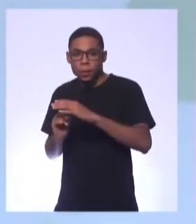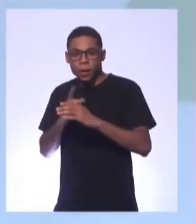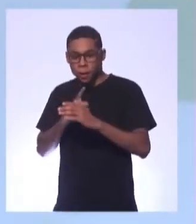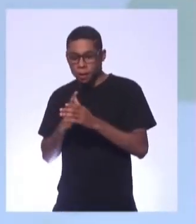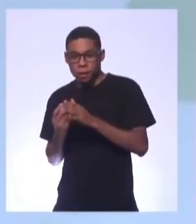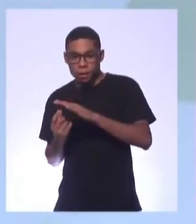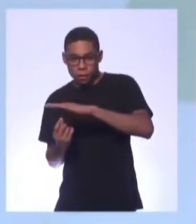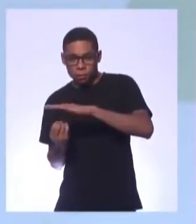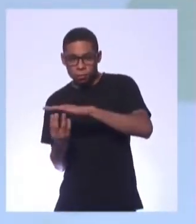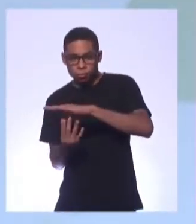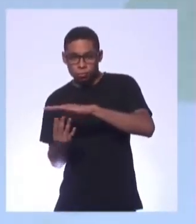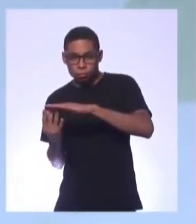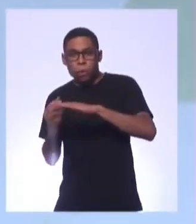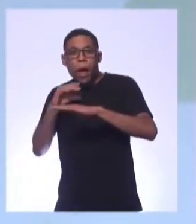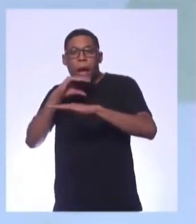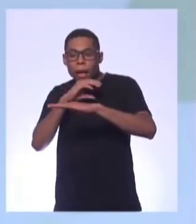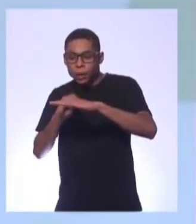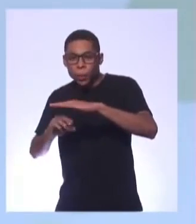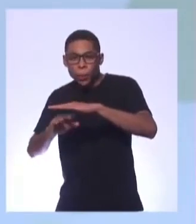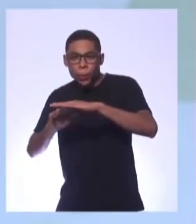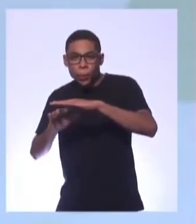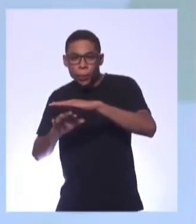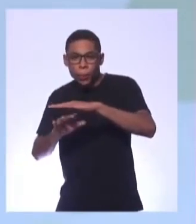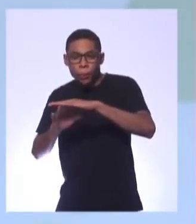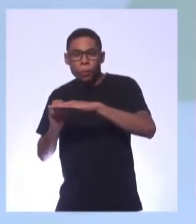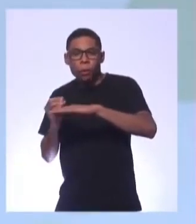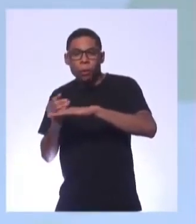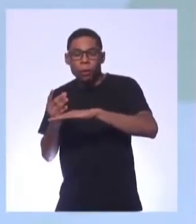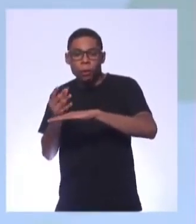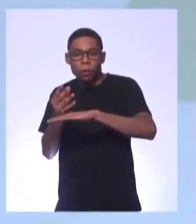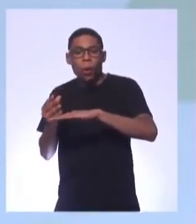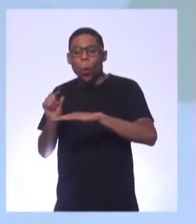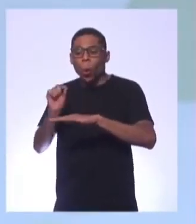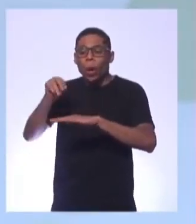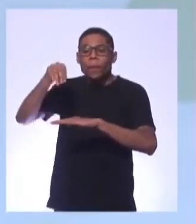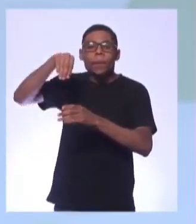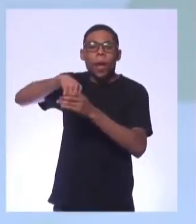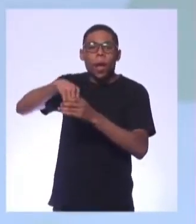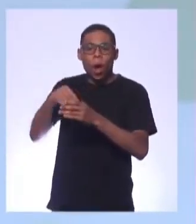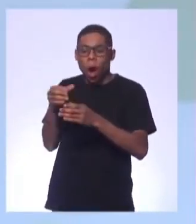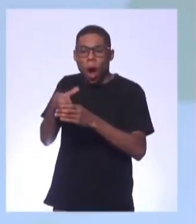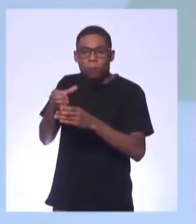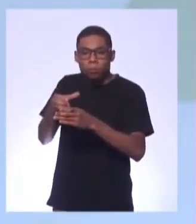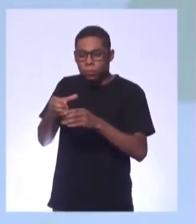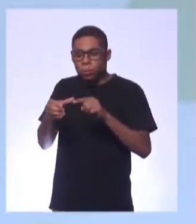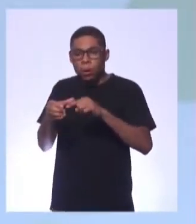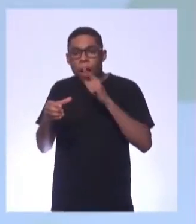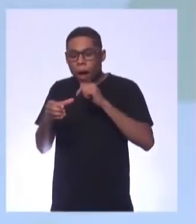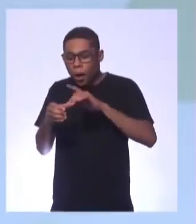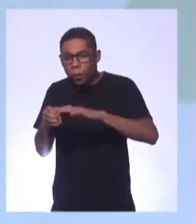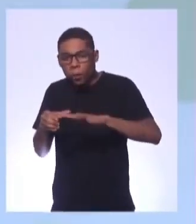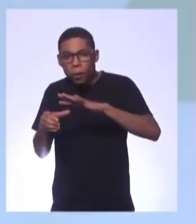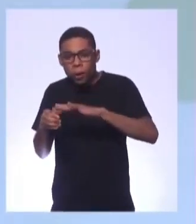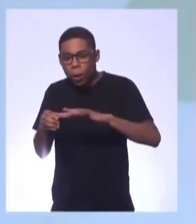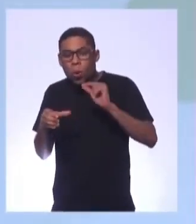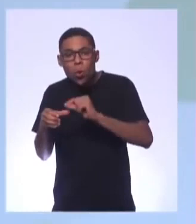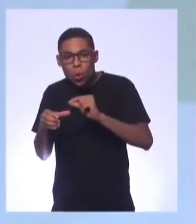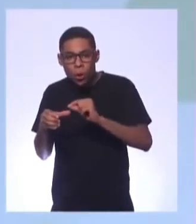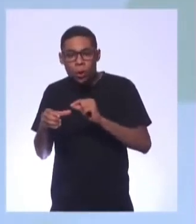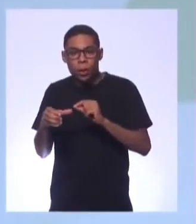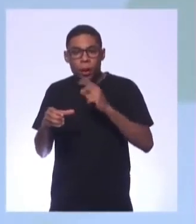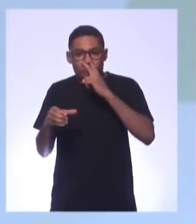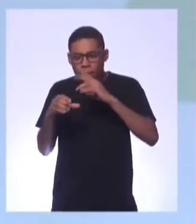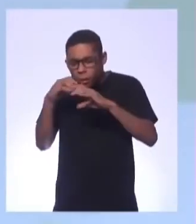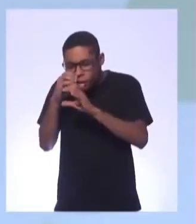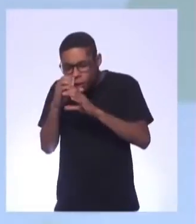gente vai tentar ver o interior disso. O que está ocorrendo lá dentro, né? Que aí seria uma visão microscópica, né? Que é o que a